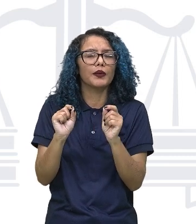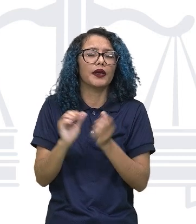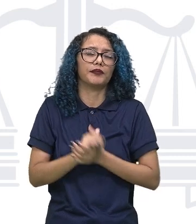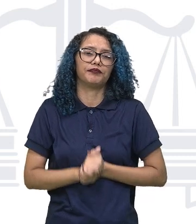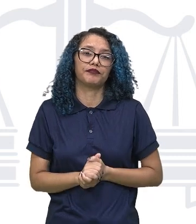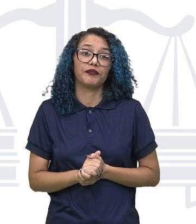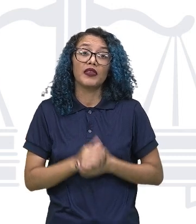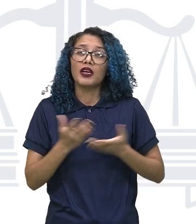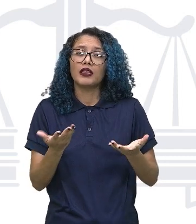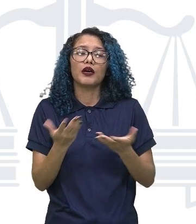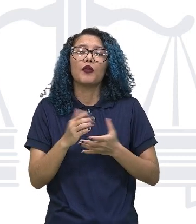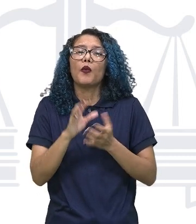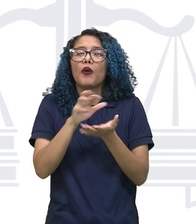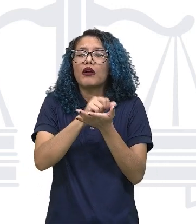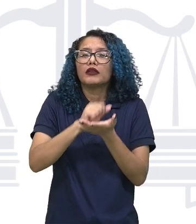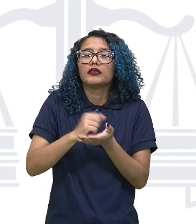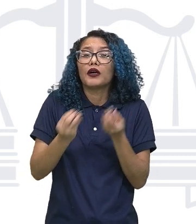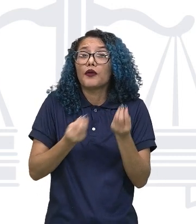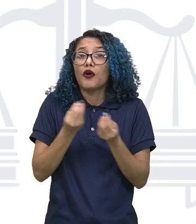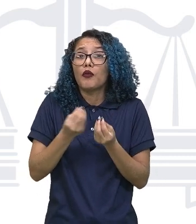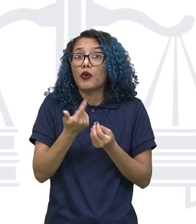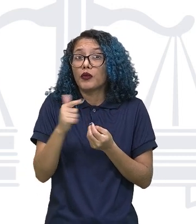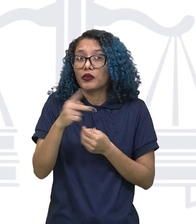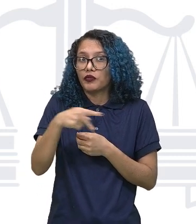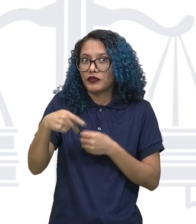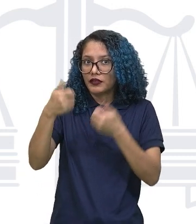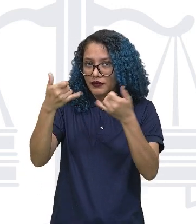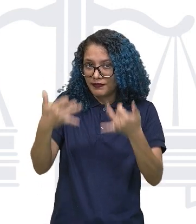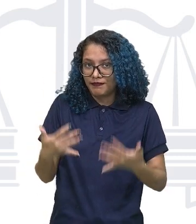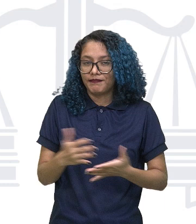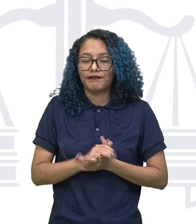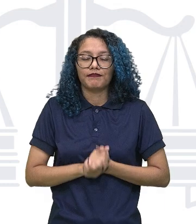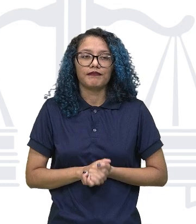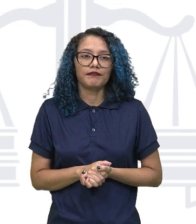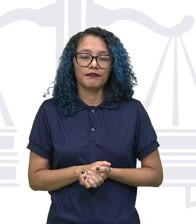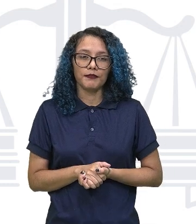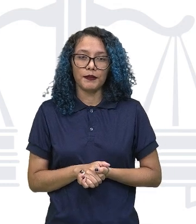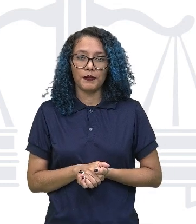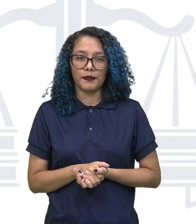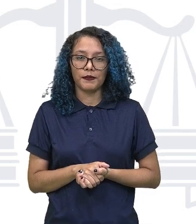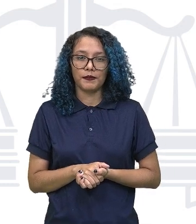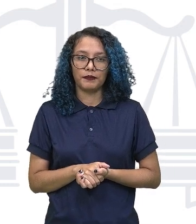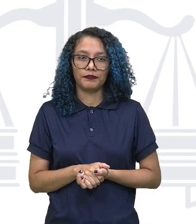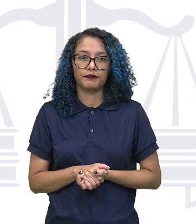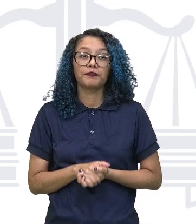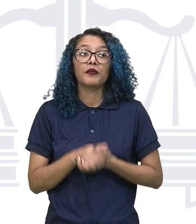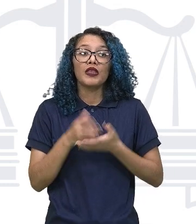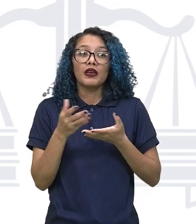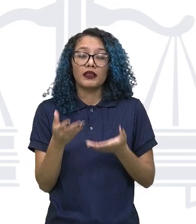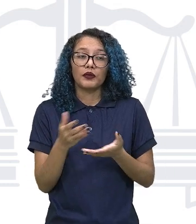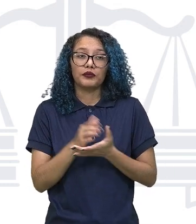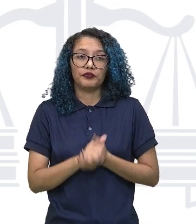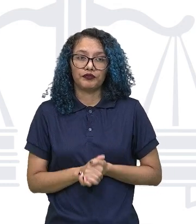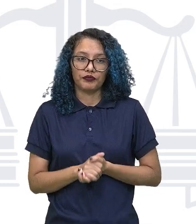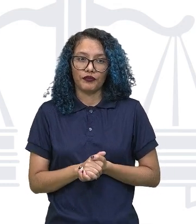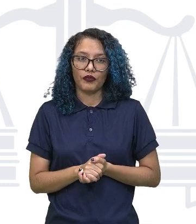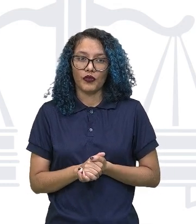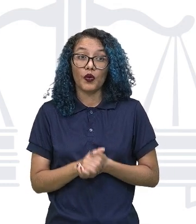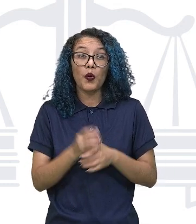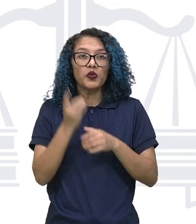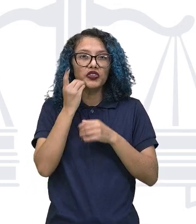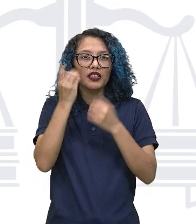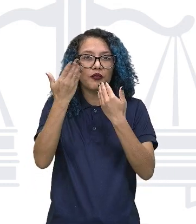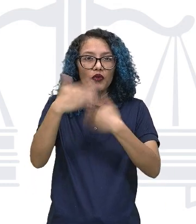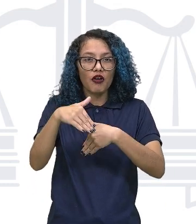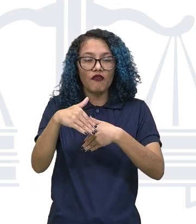né, esse cadastro? A professora Socorro vai abordar para nós. Então, o cadastro do dia da avaliação, ele tem que ser de